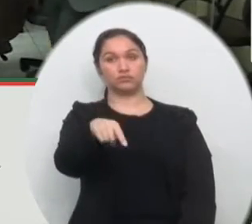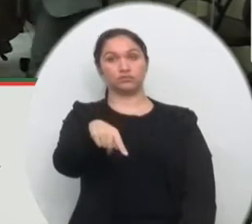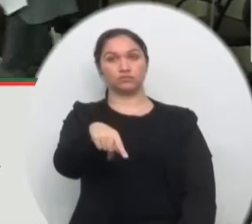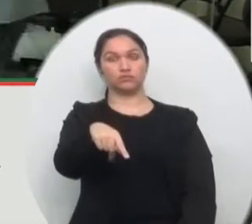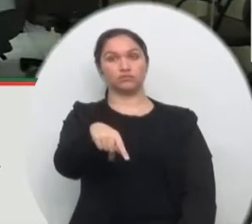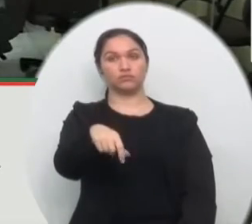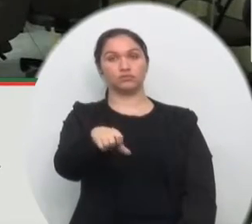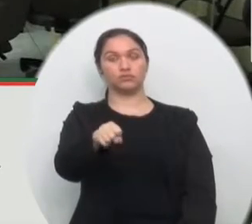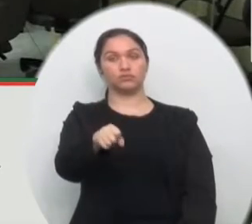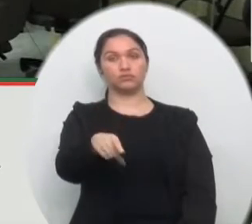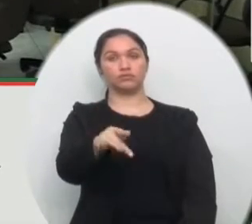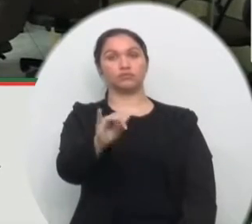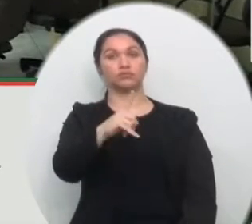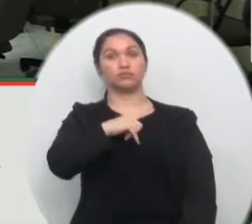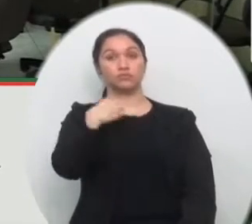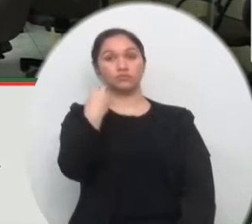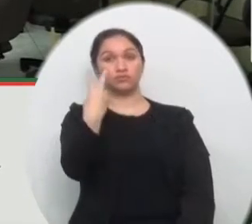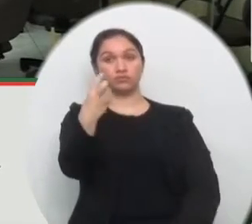2 minutos e meio.